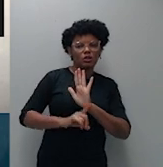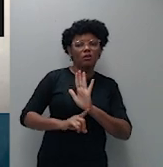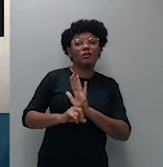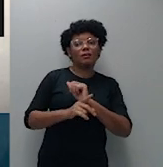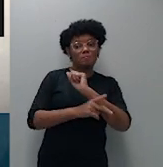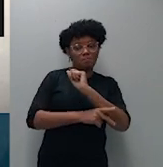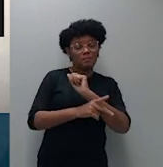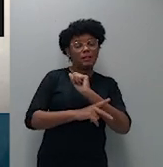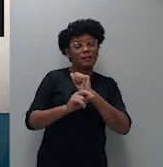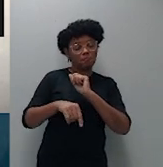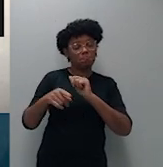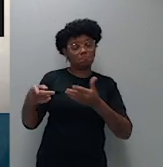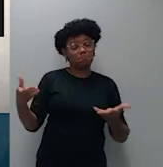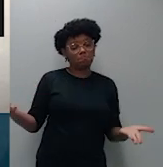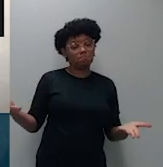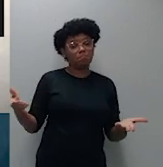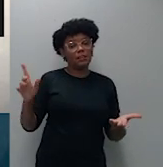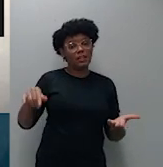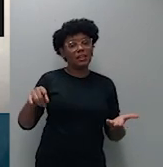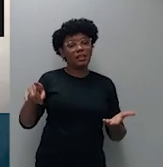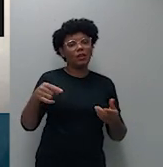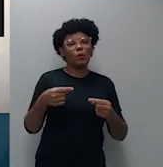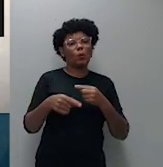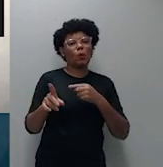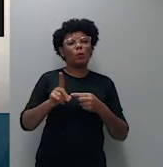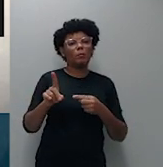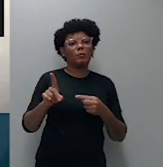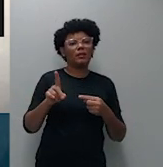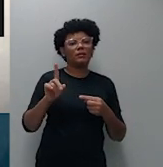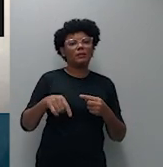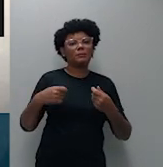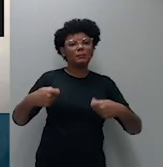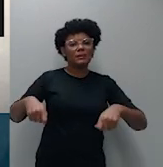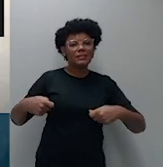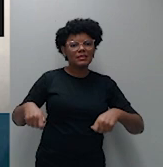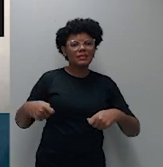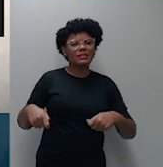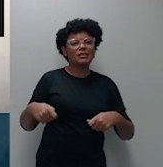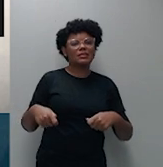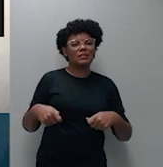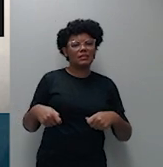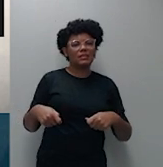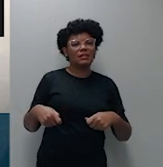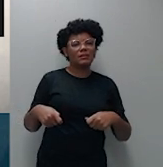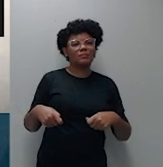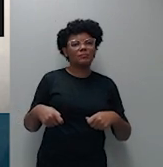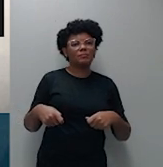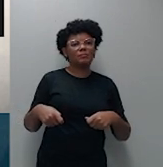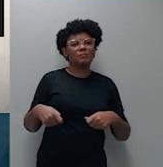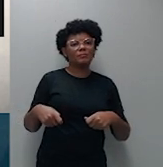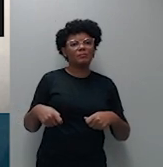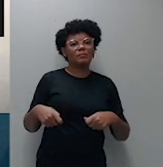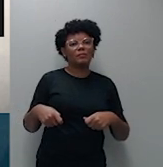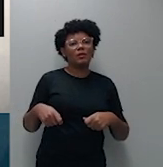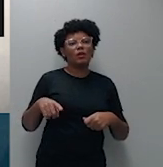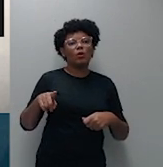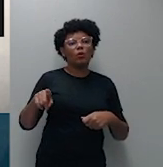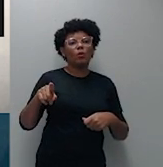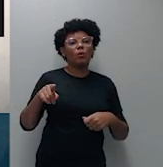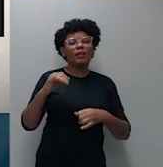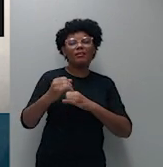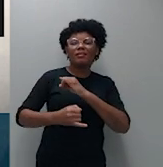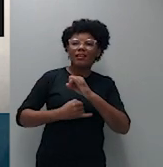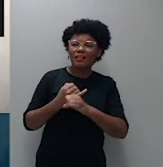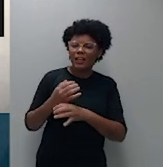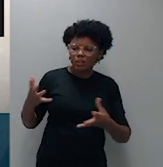manifesta e atitude é o provedor de internet provocado